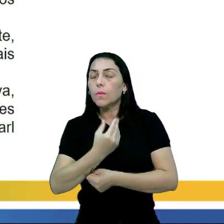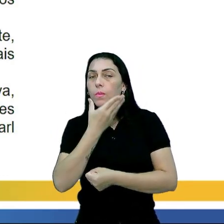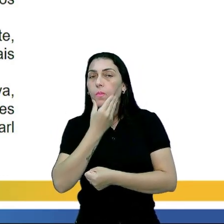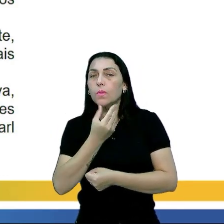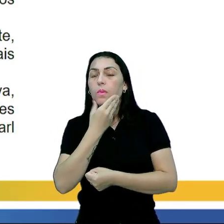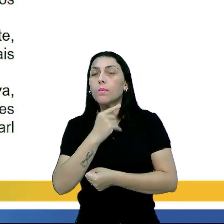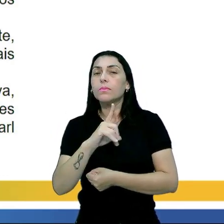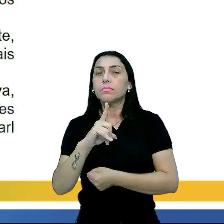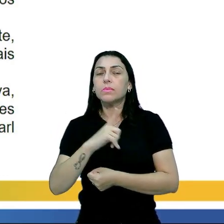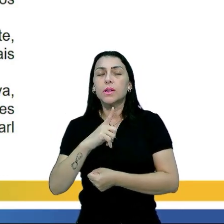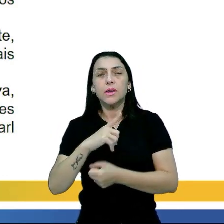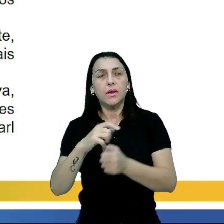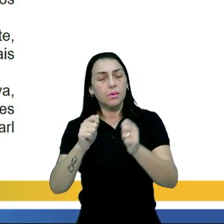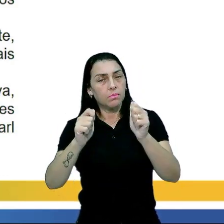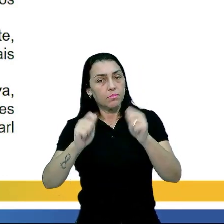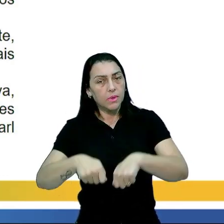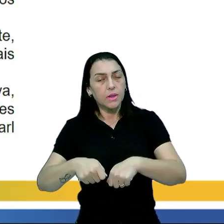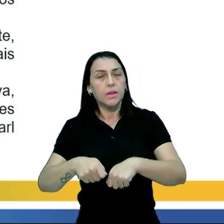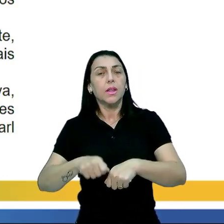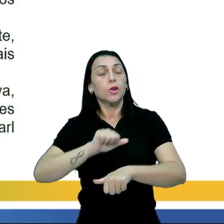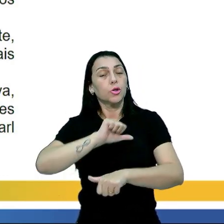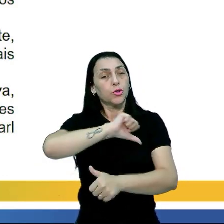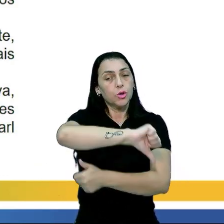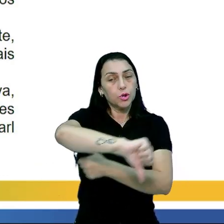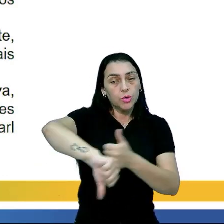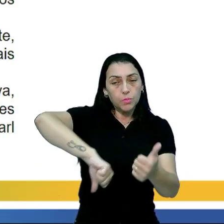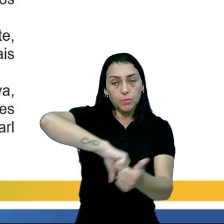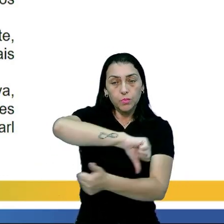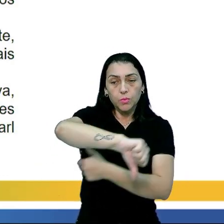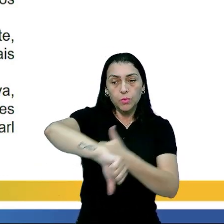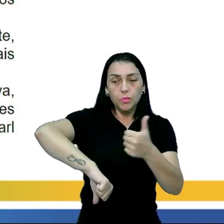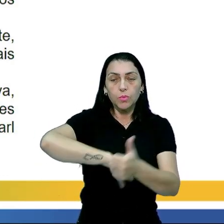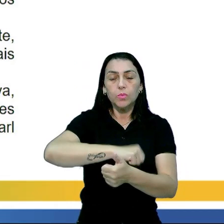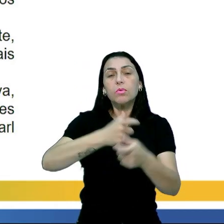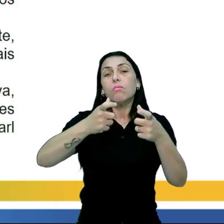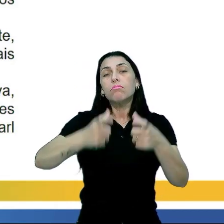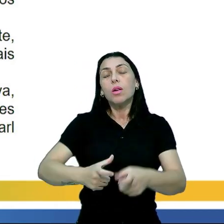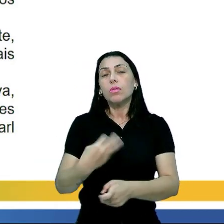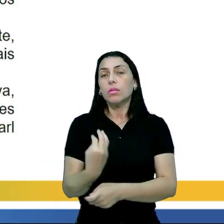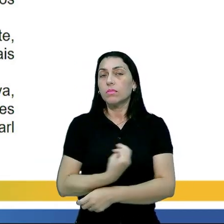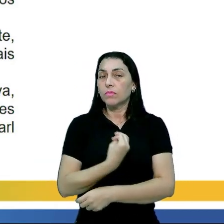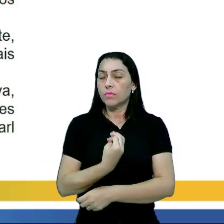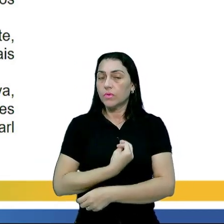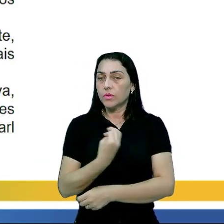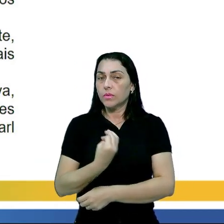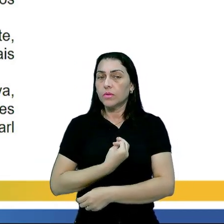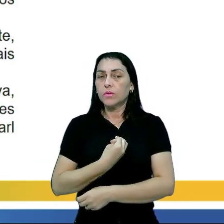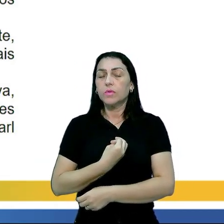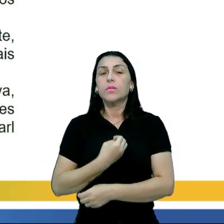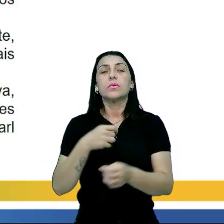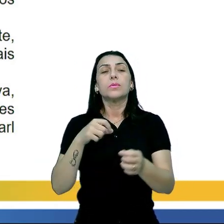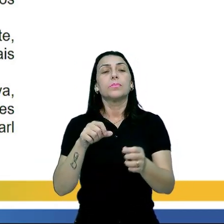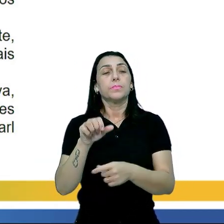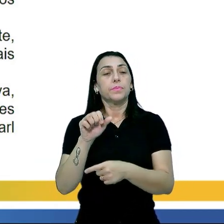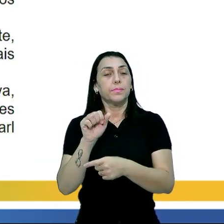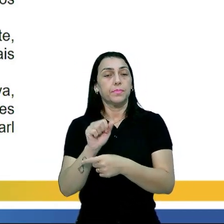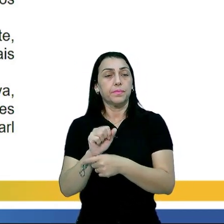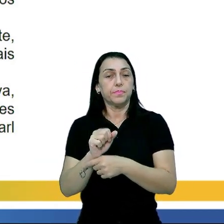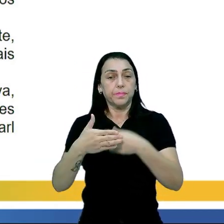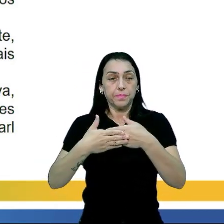ele possui a capacidade de alterar o meio no qual ele se encontra. Vamos para o comando da